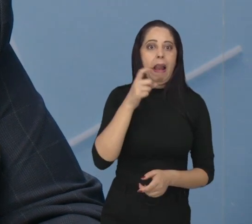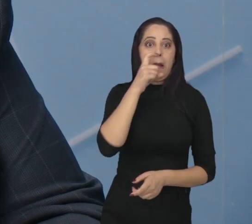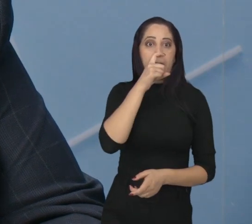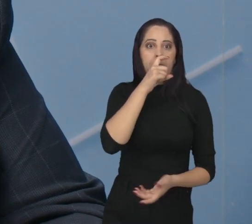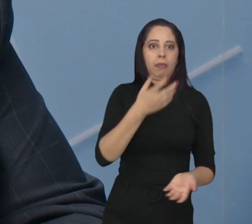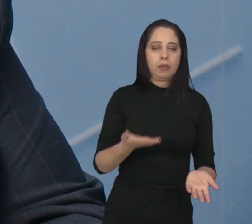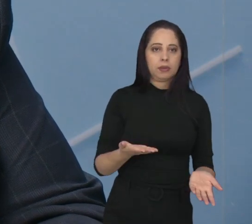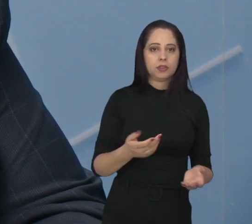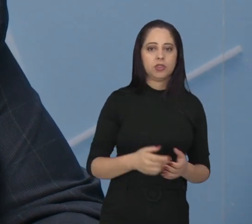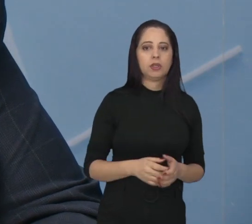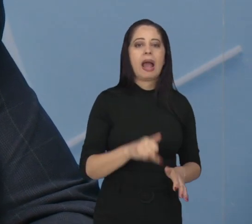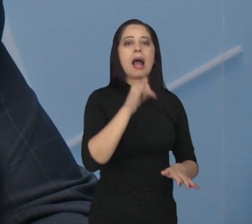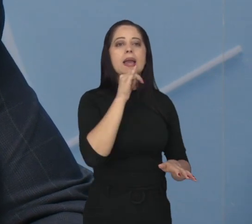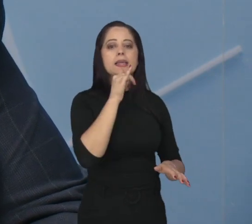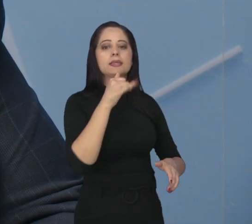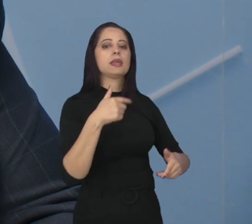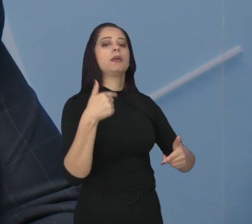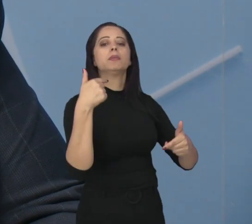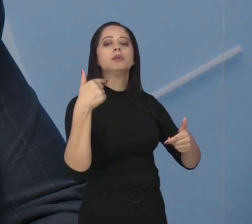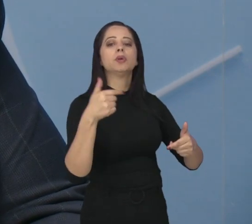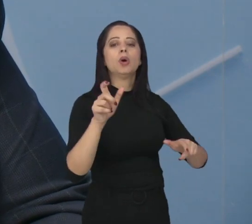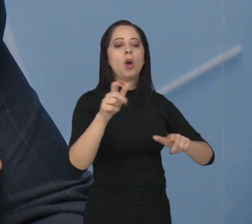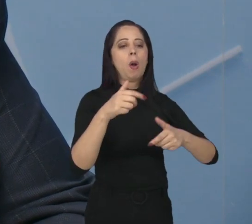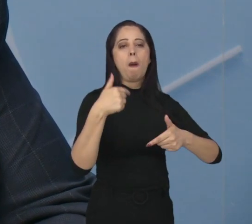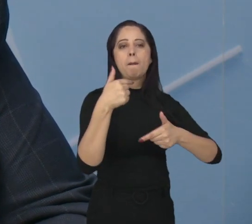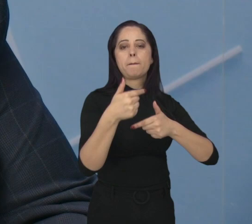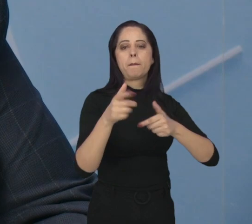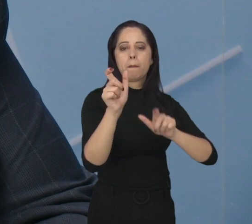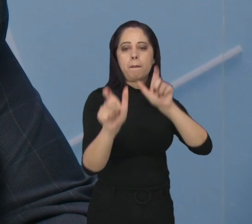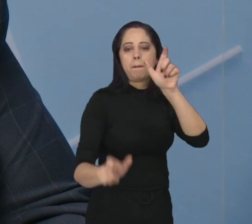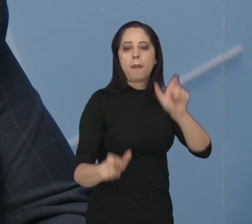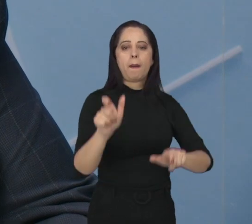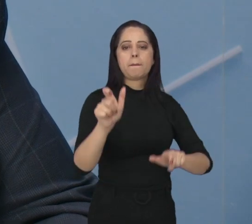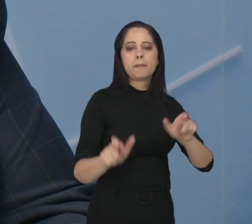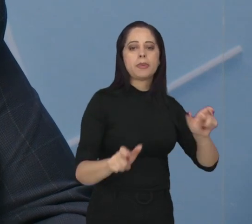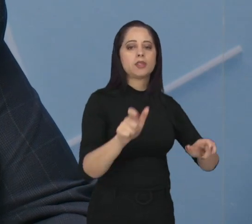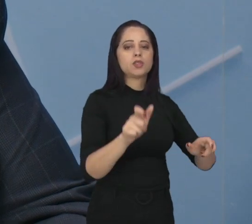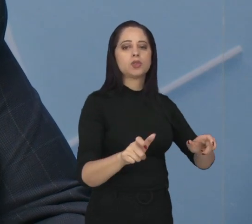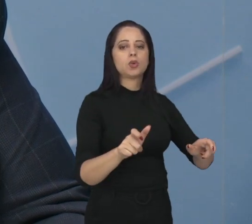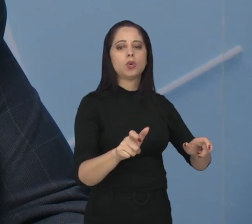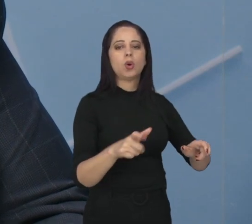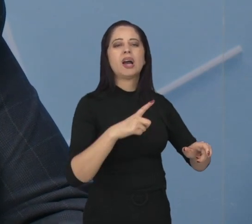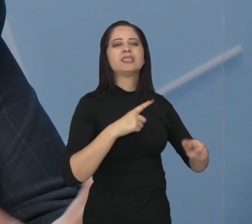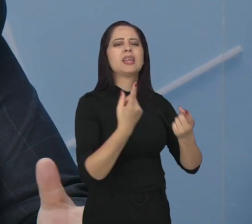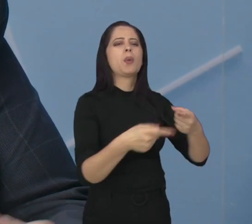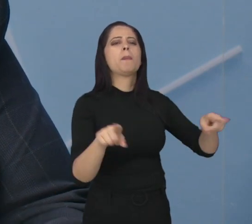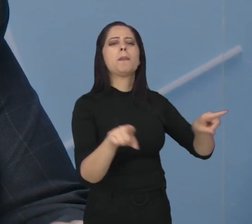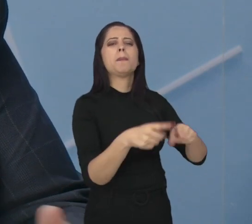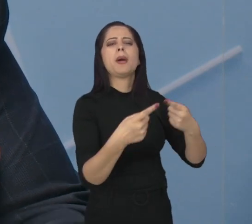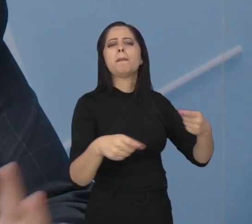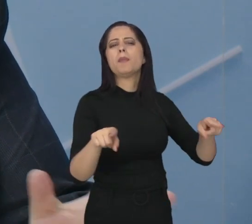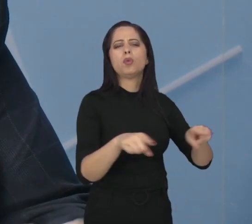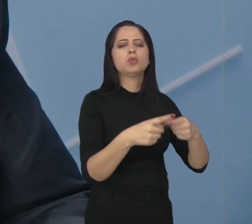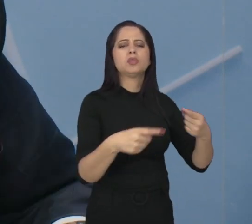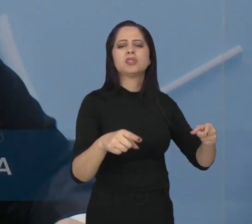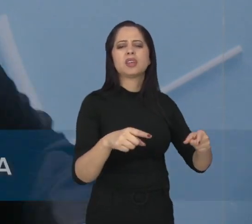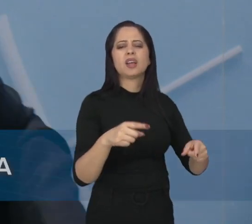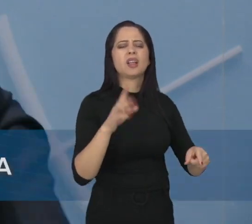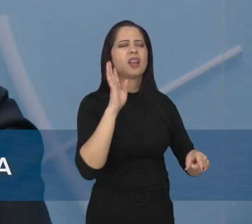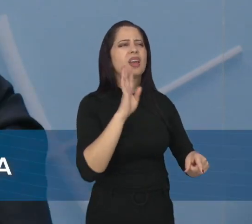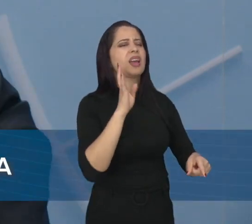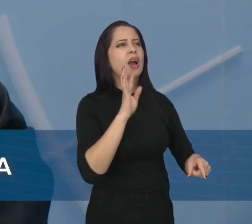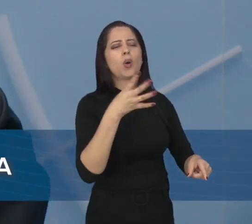sua casa, que você paga para ela, que ela limpa. Você tem uma música fantástica com relação a isso, do frentista do posto, né?